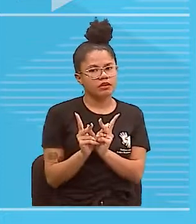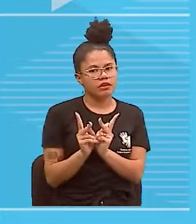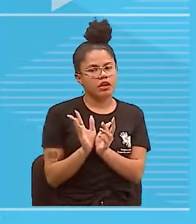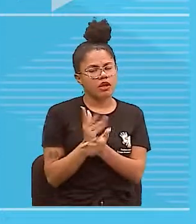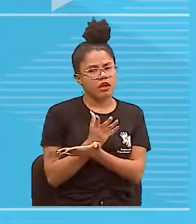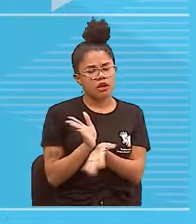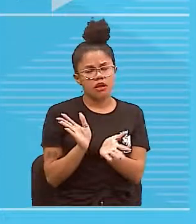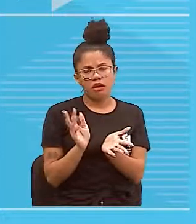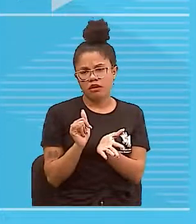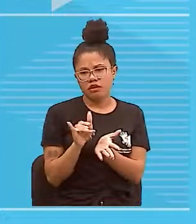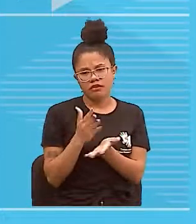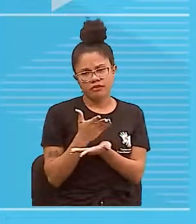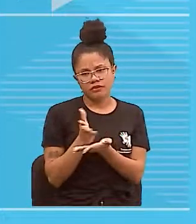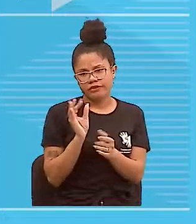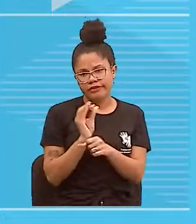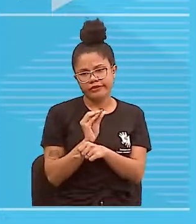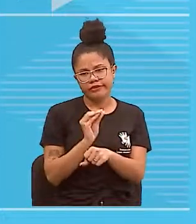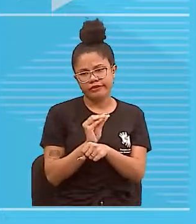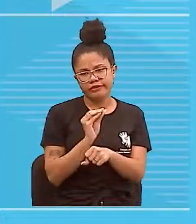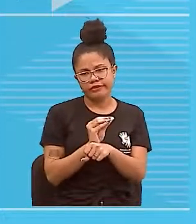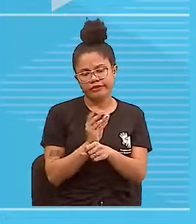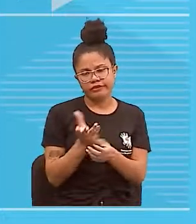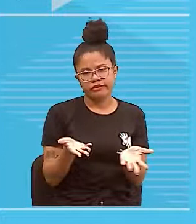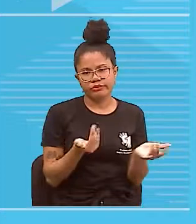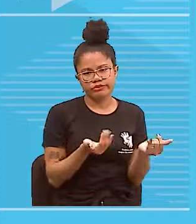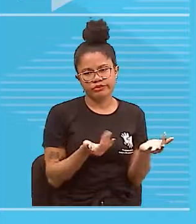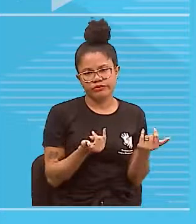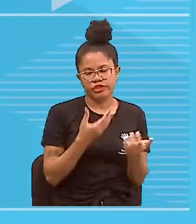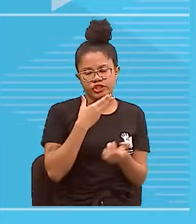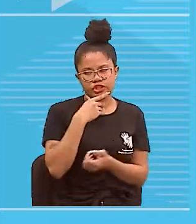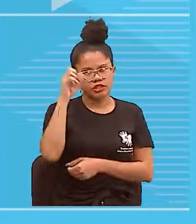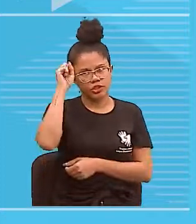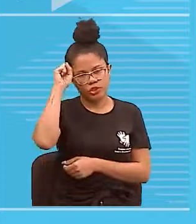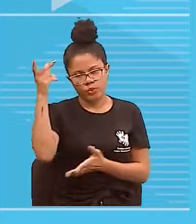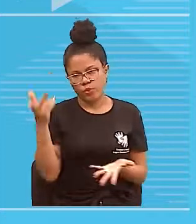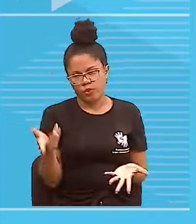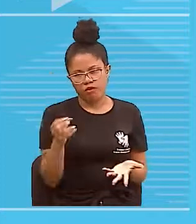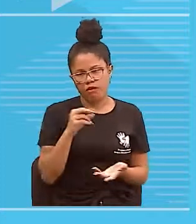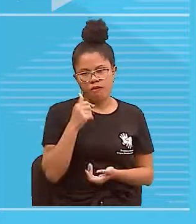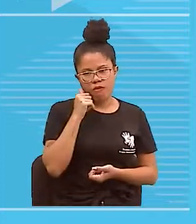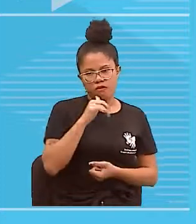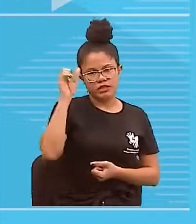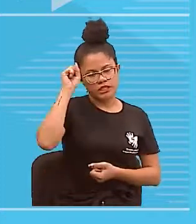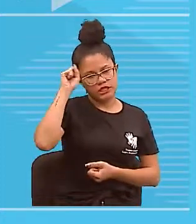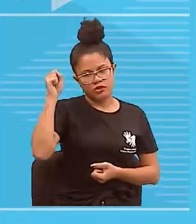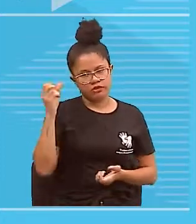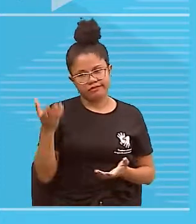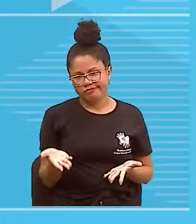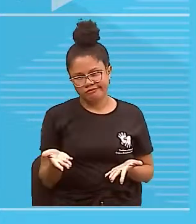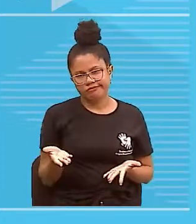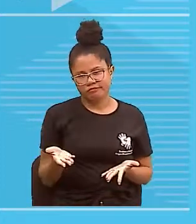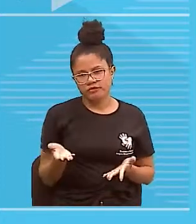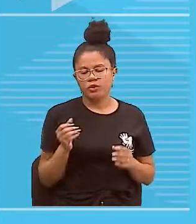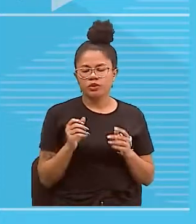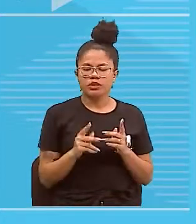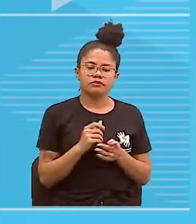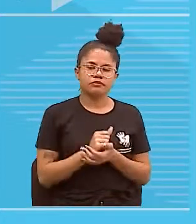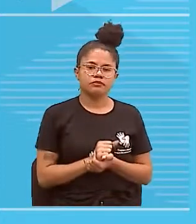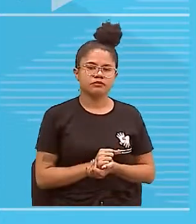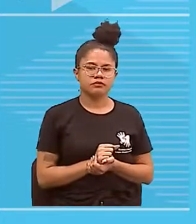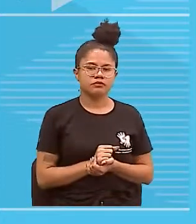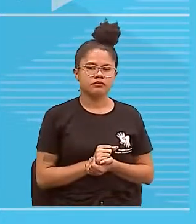você trata você não vai tratar o jovem de Senhor senhora porque ele não é ele não é senhor nem a senhora né então